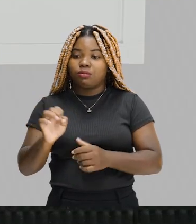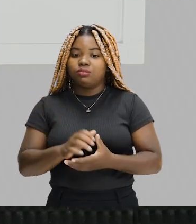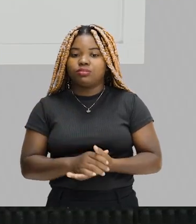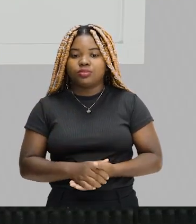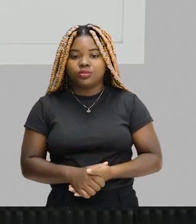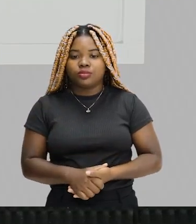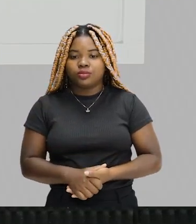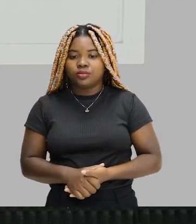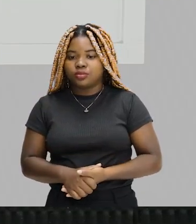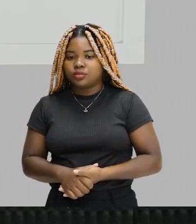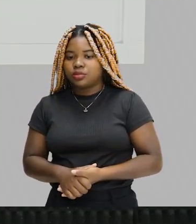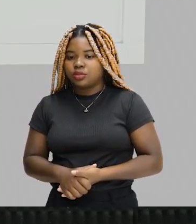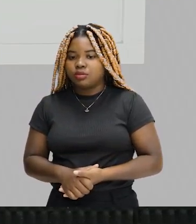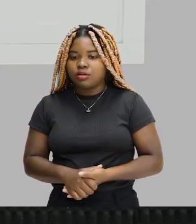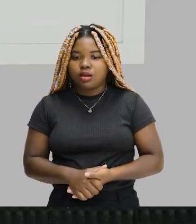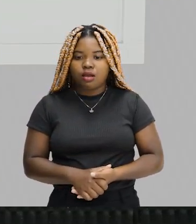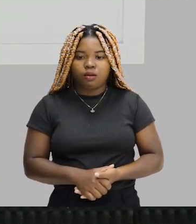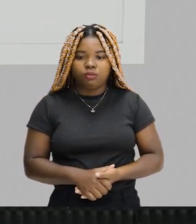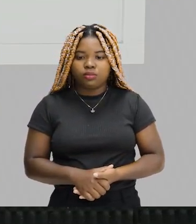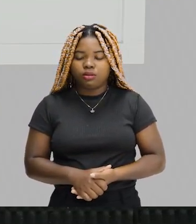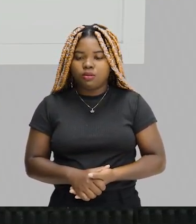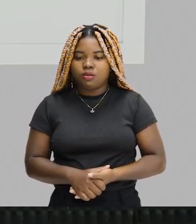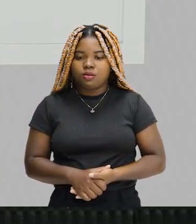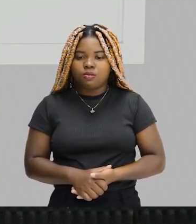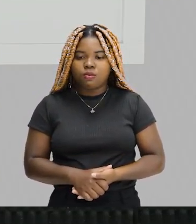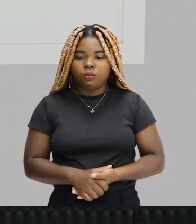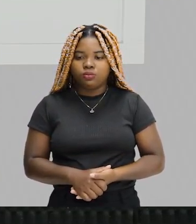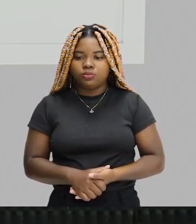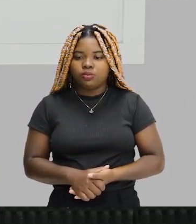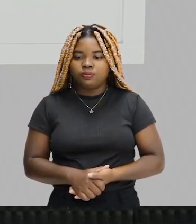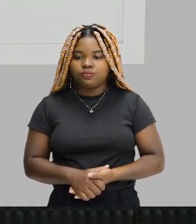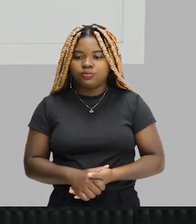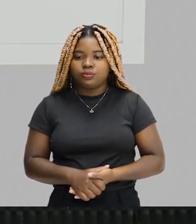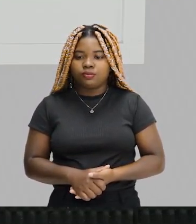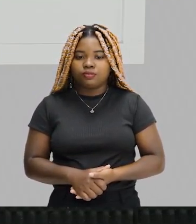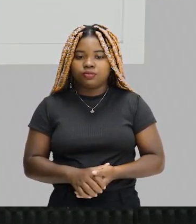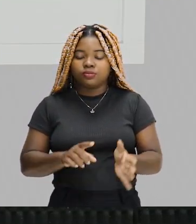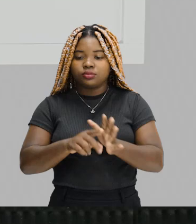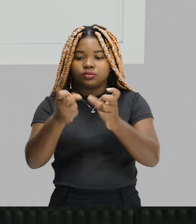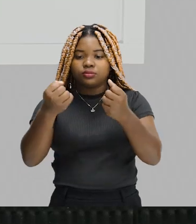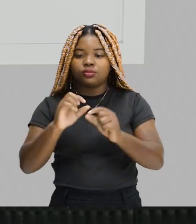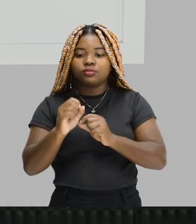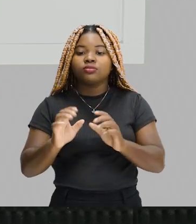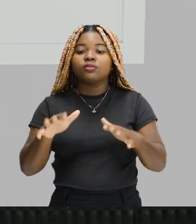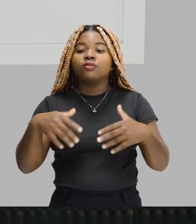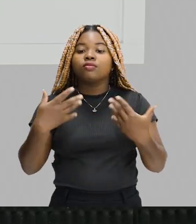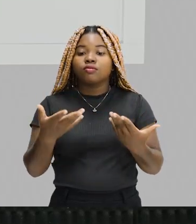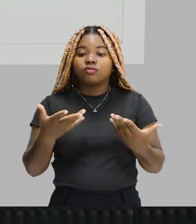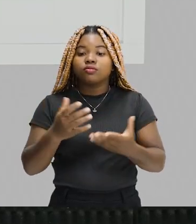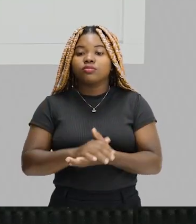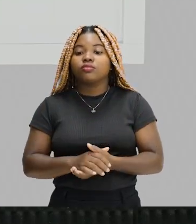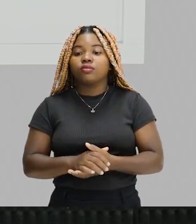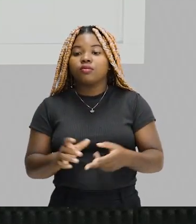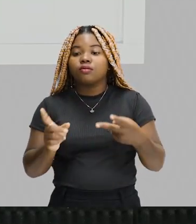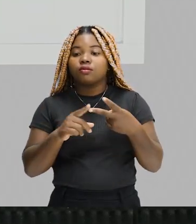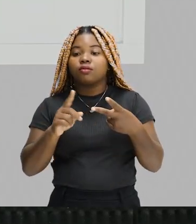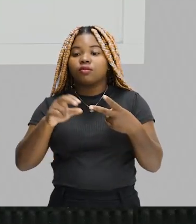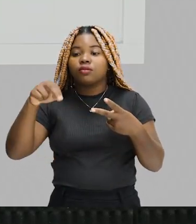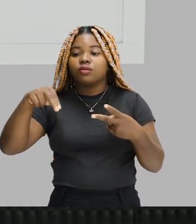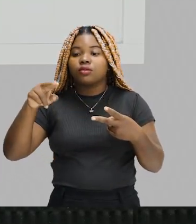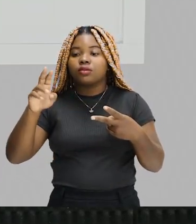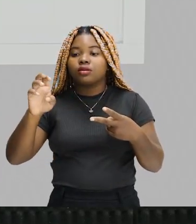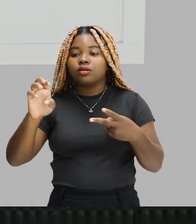né? Mais E, ok? E ele quer saber qual é a carga do neutrino, que a gente não